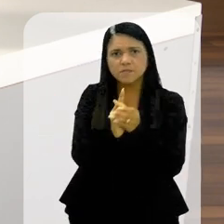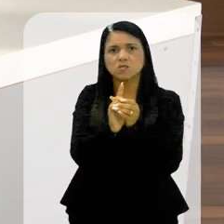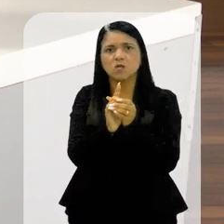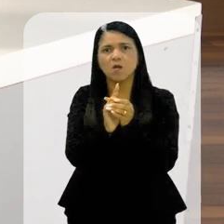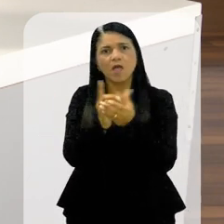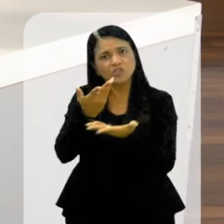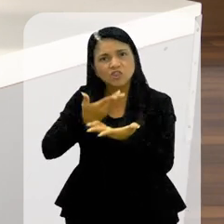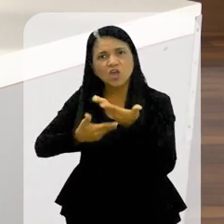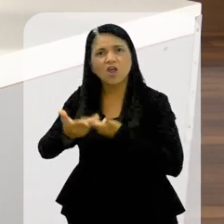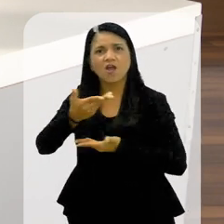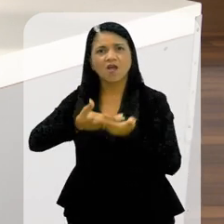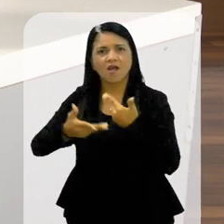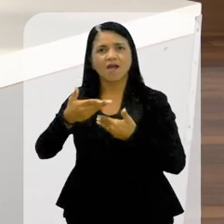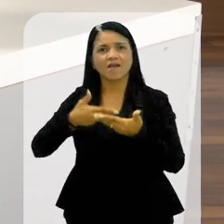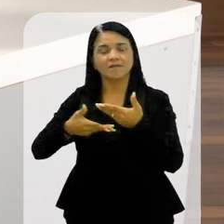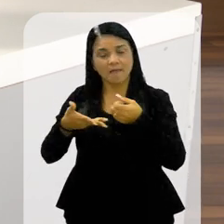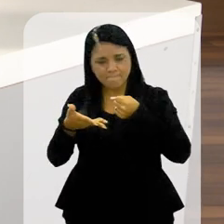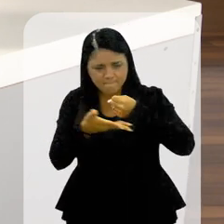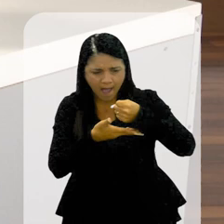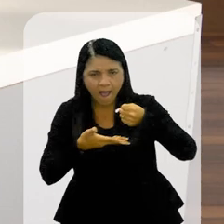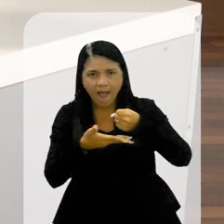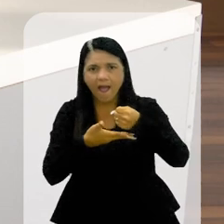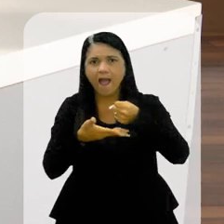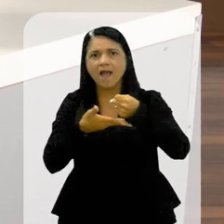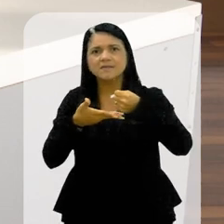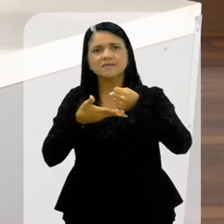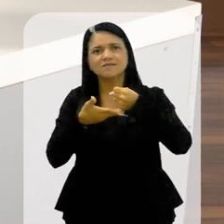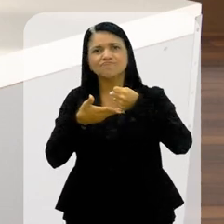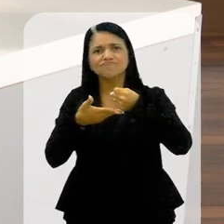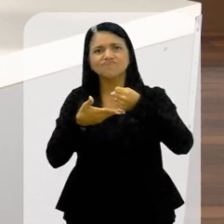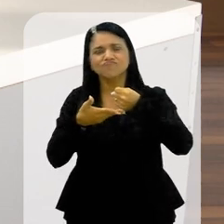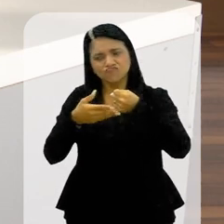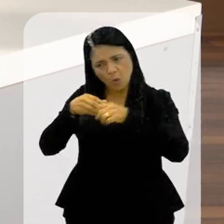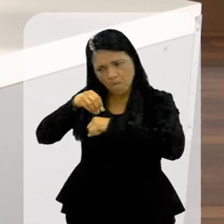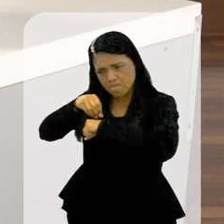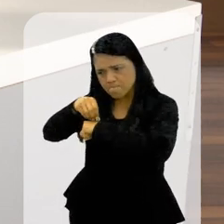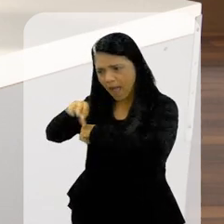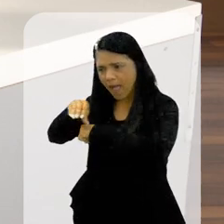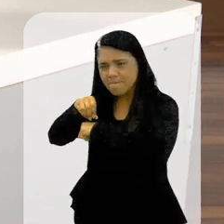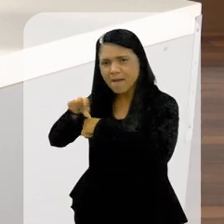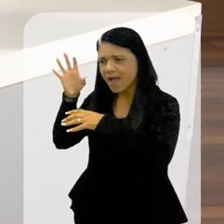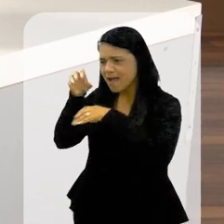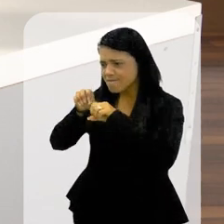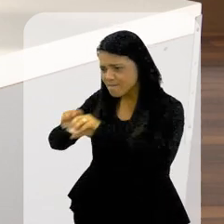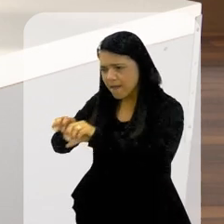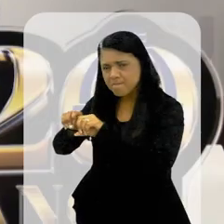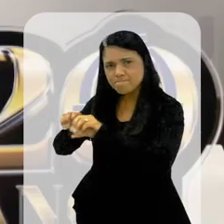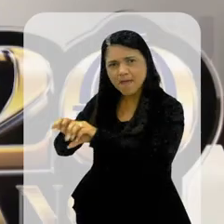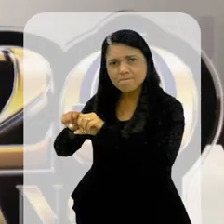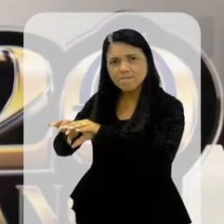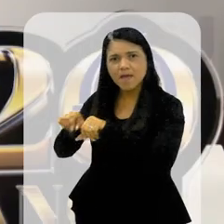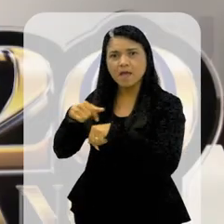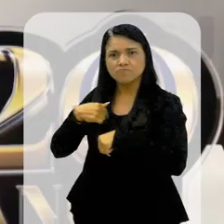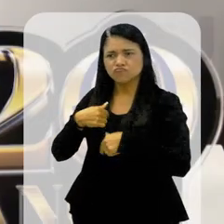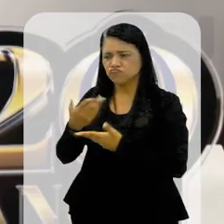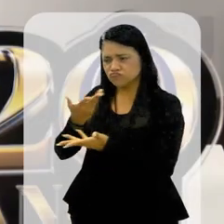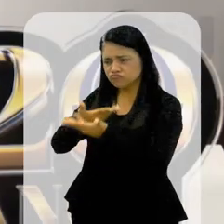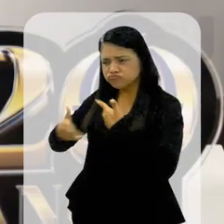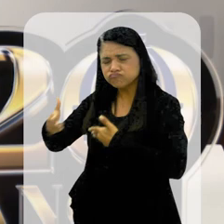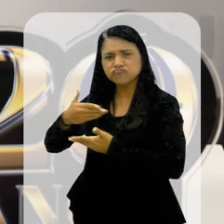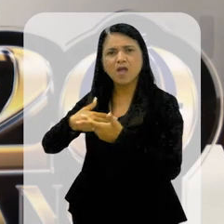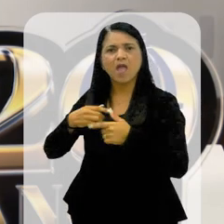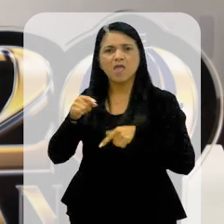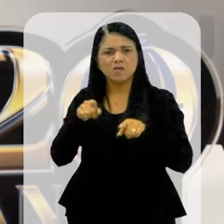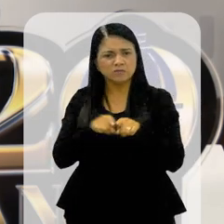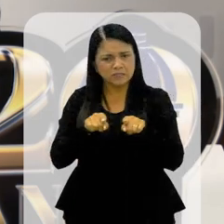né? Pessoas, você agrega pessoas. É uma troca, né? Tá? Que vem lá da base e você não tem problema em passar. Não, zero. Né? Muito pelo contrário,